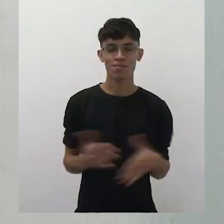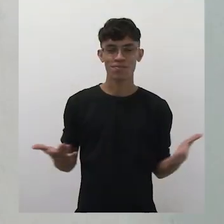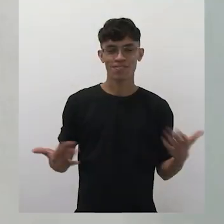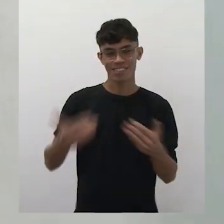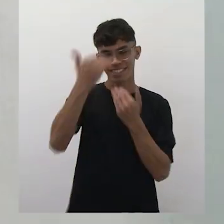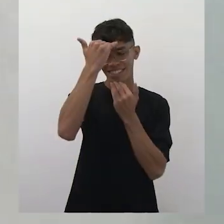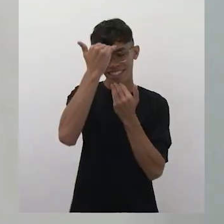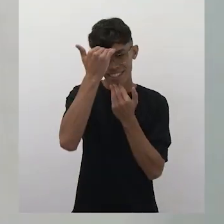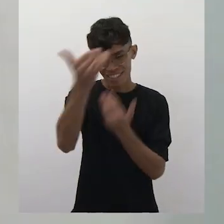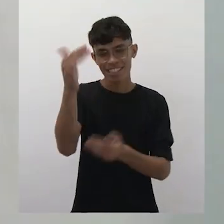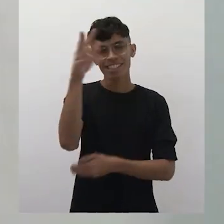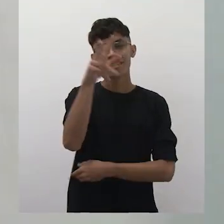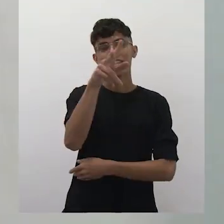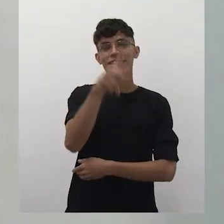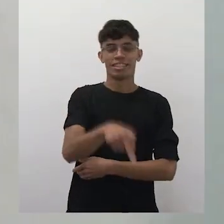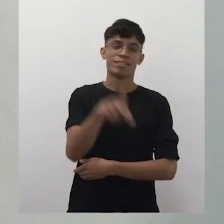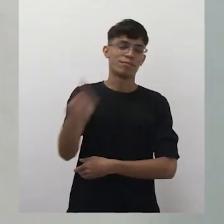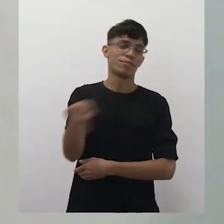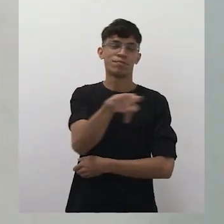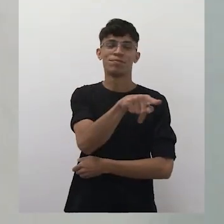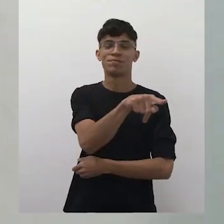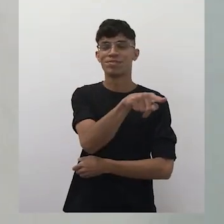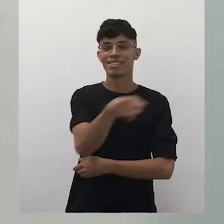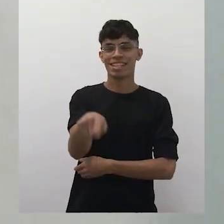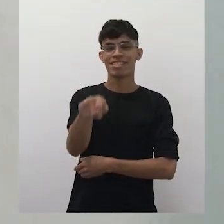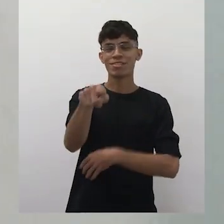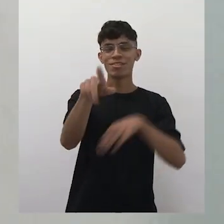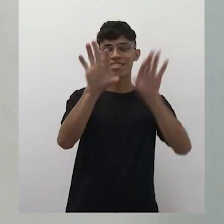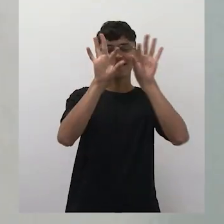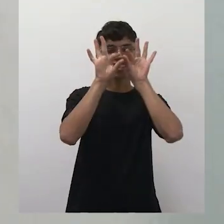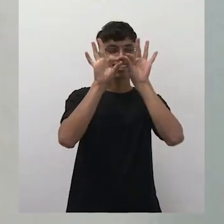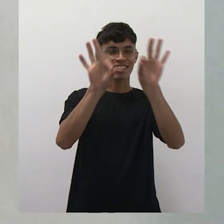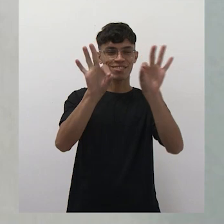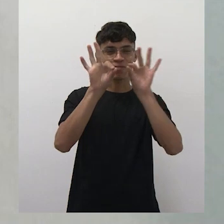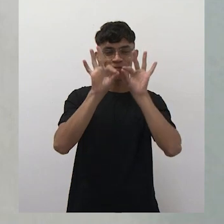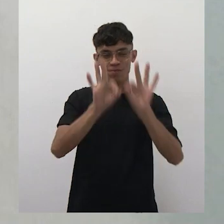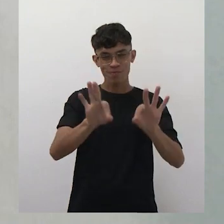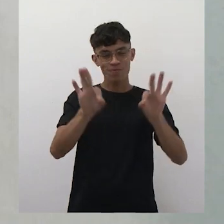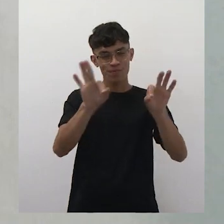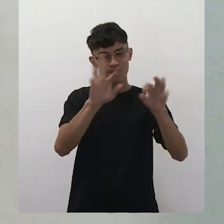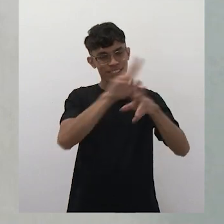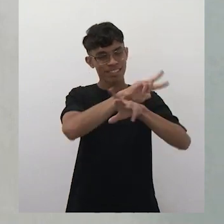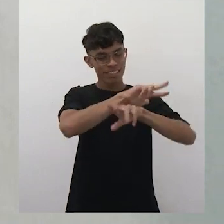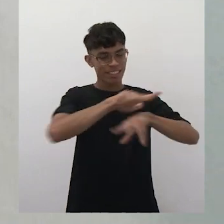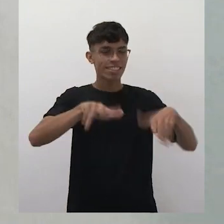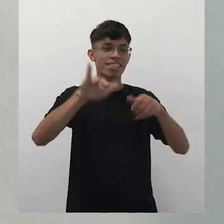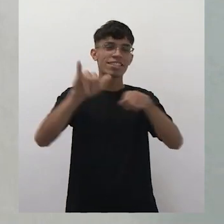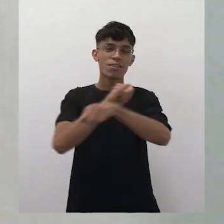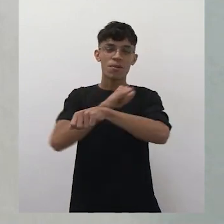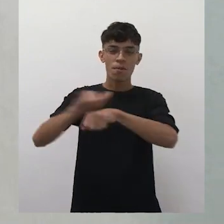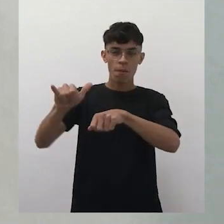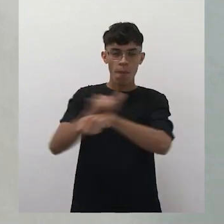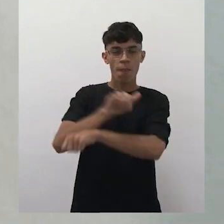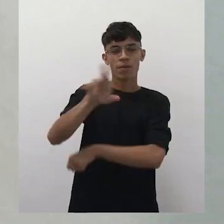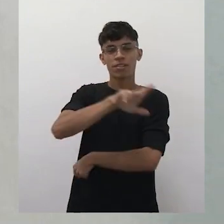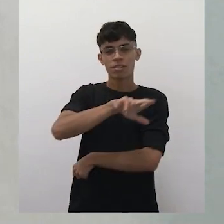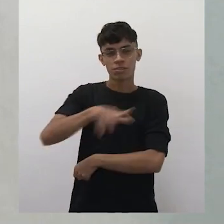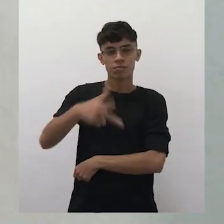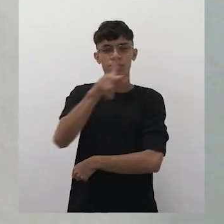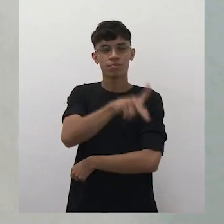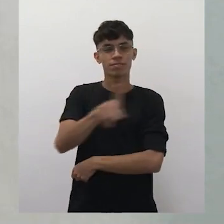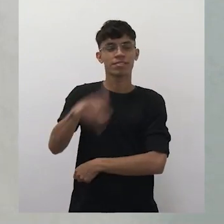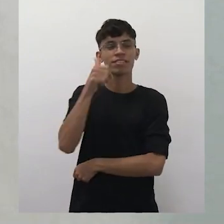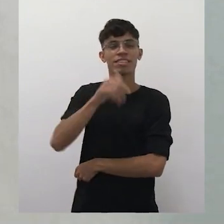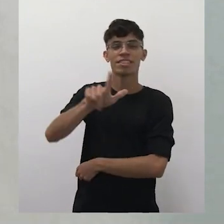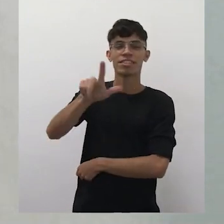Muito obrigada, professores. Vocês realmente são incríveis. São muitas estratégias diferentes. Professora